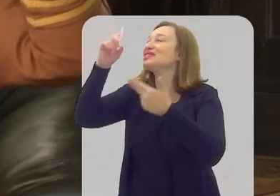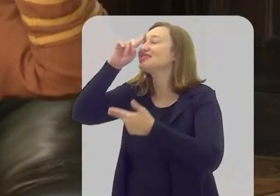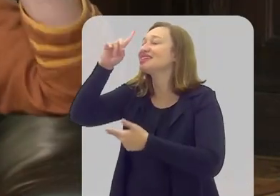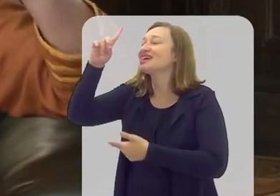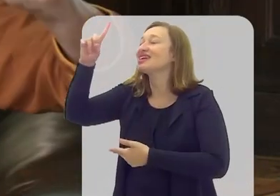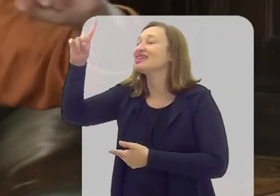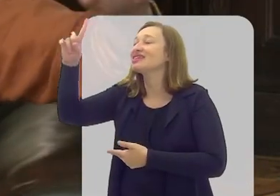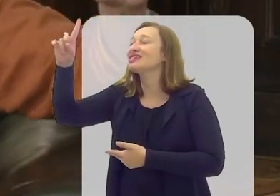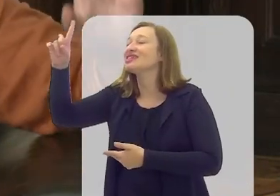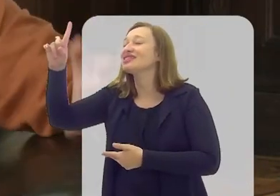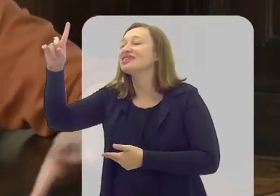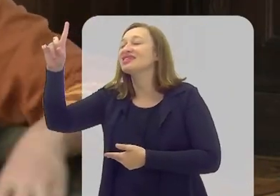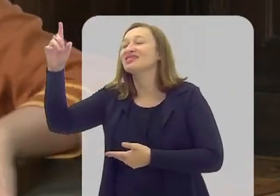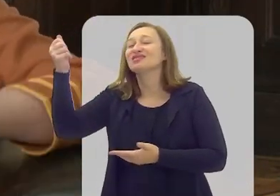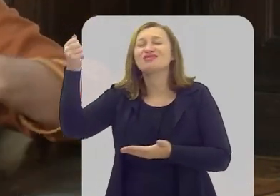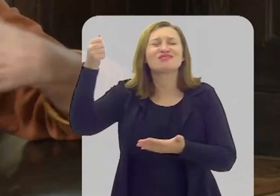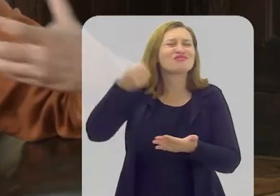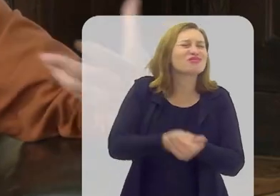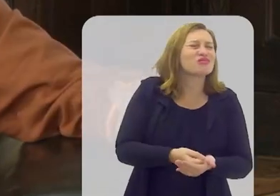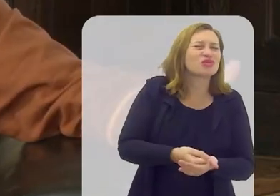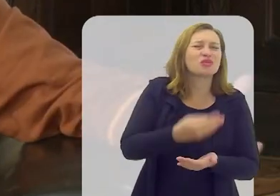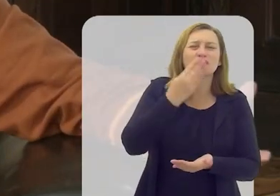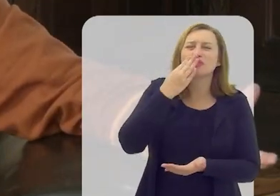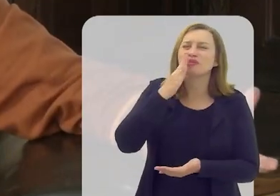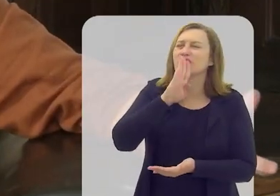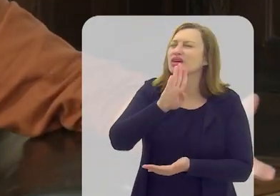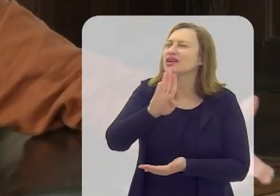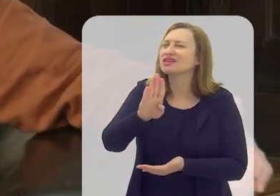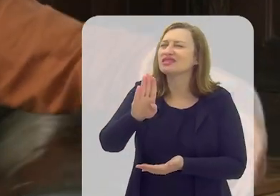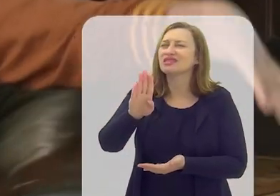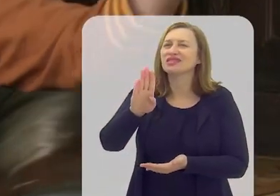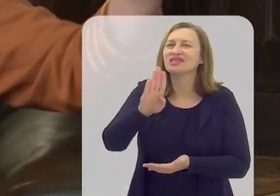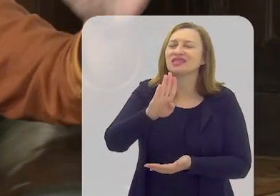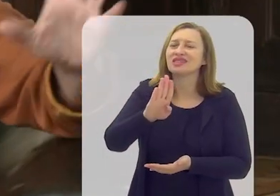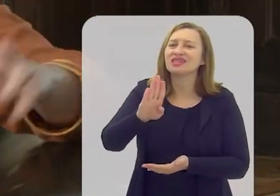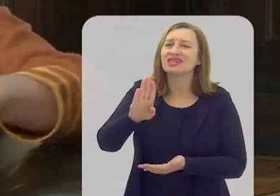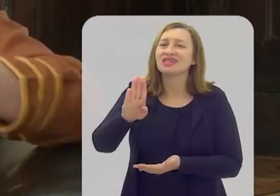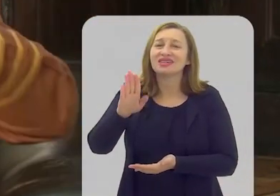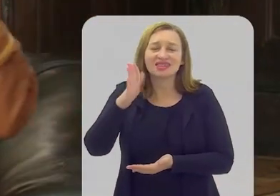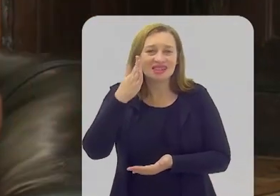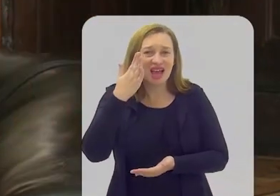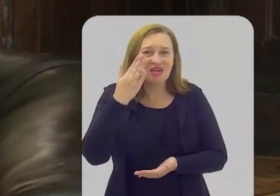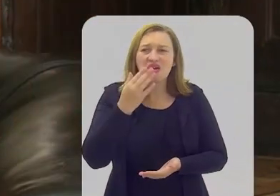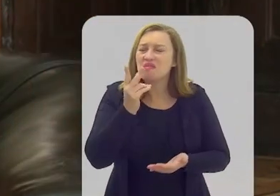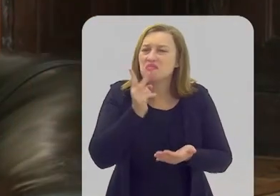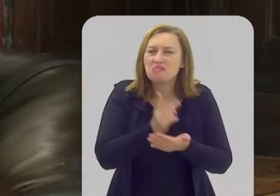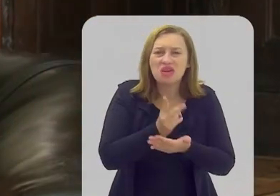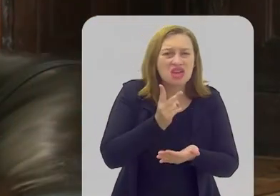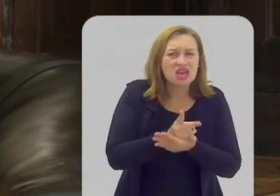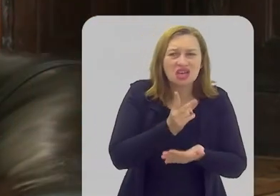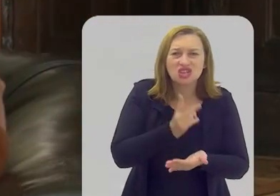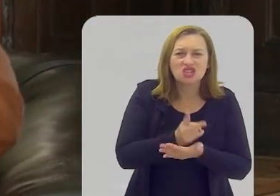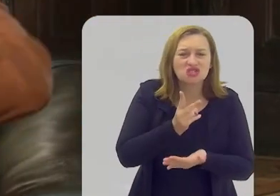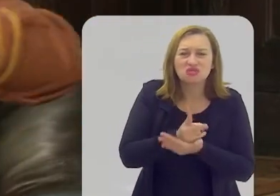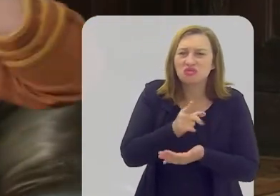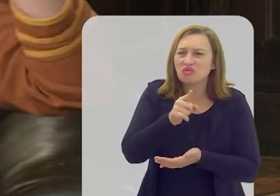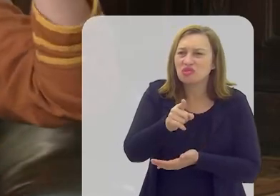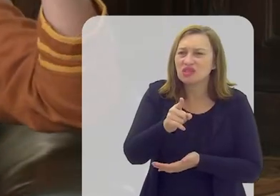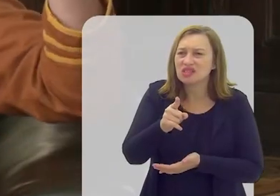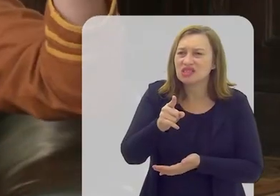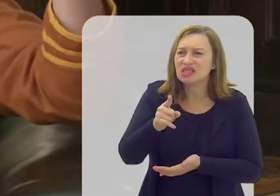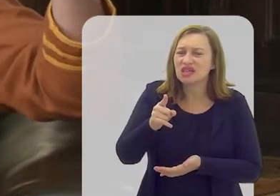pois ele cumpre o que prometeu. Sara estava em sua velhice e